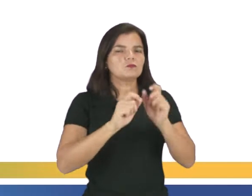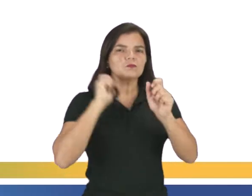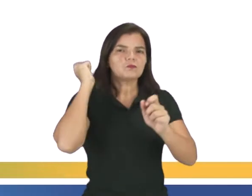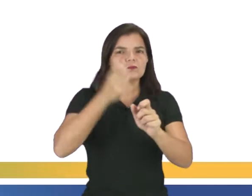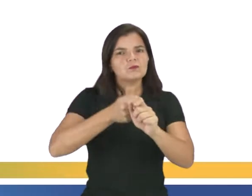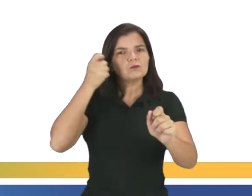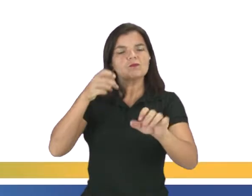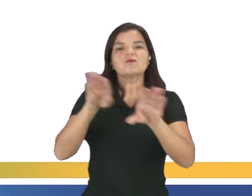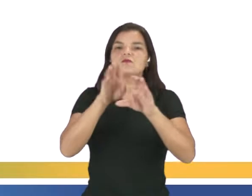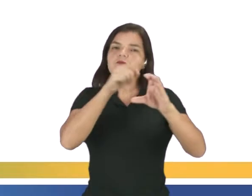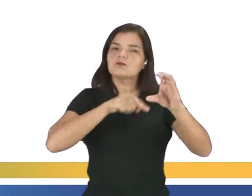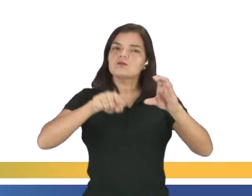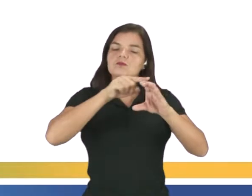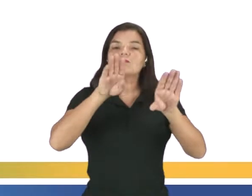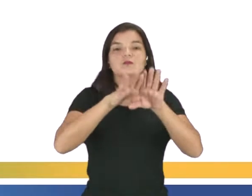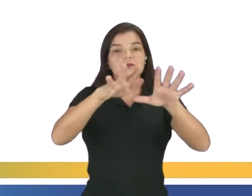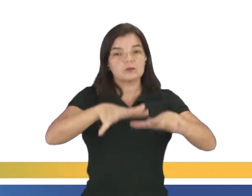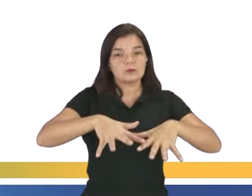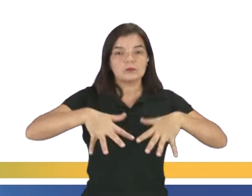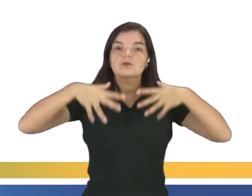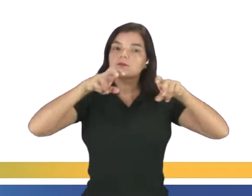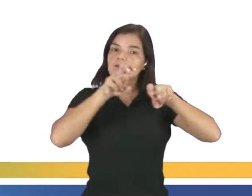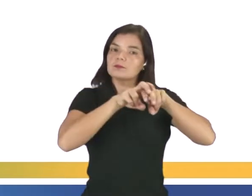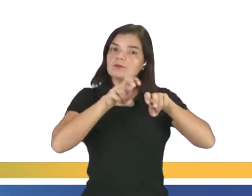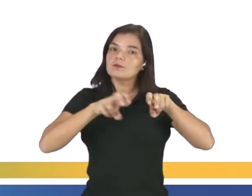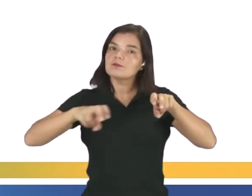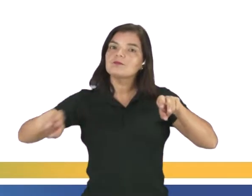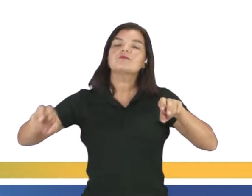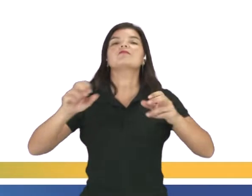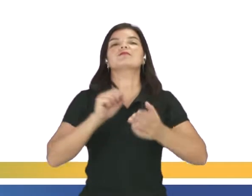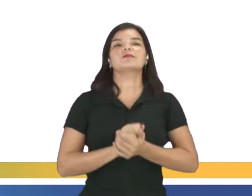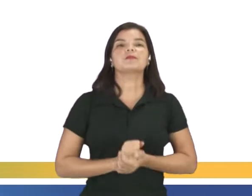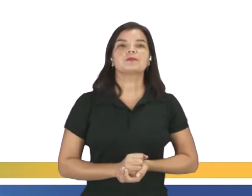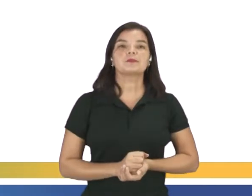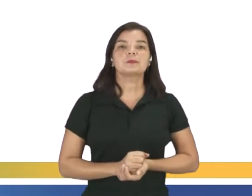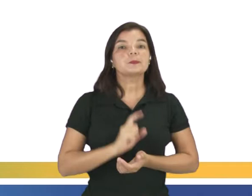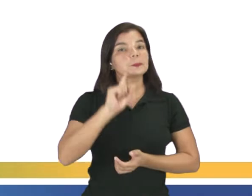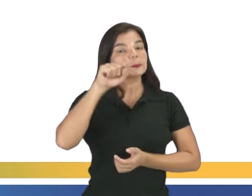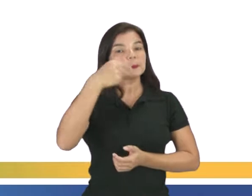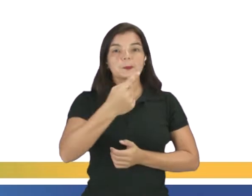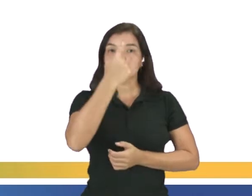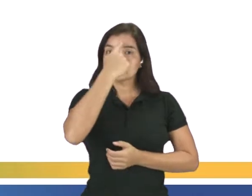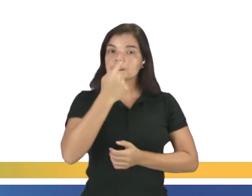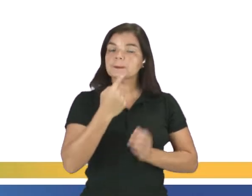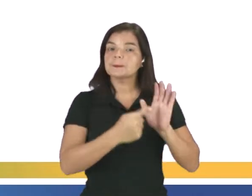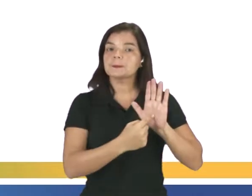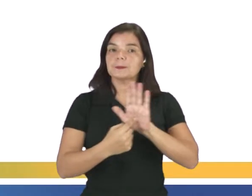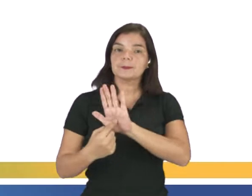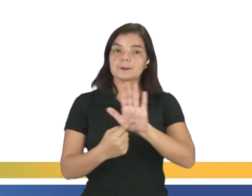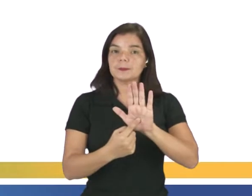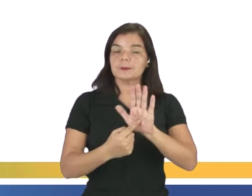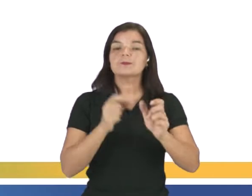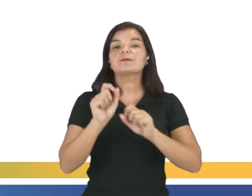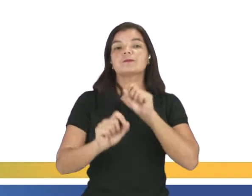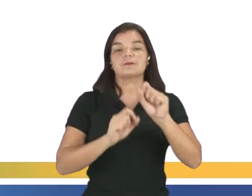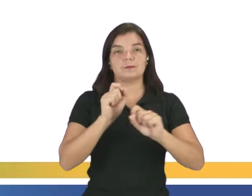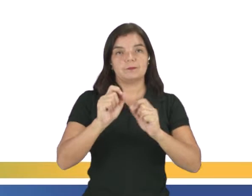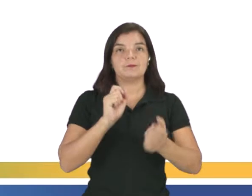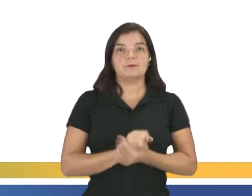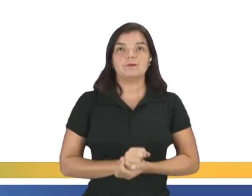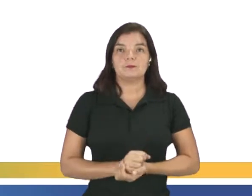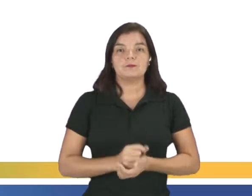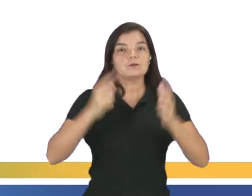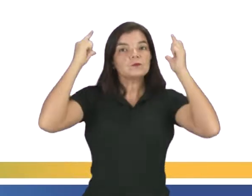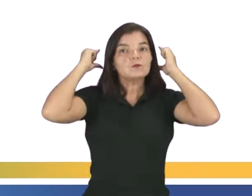e a arquibancada onde ficava a plateia. A próxima imagem que eu quero apresentar para vocês é